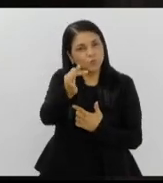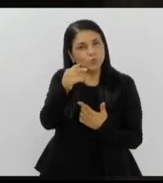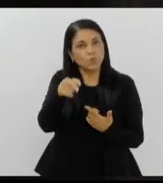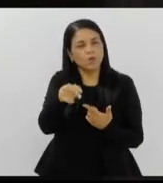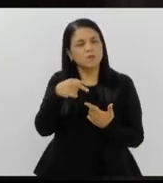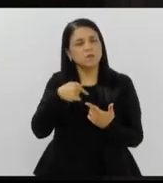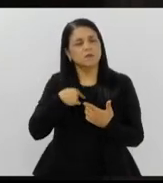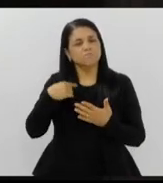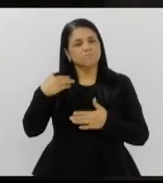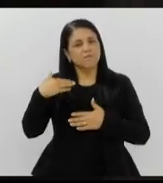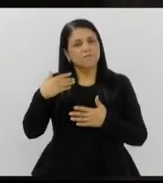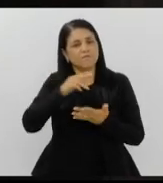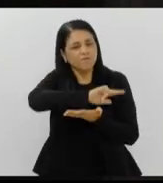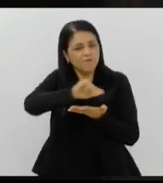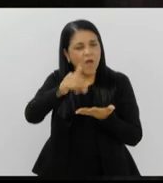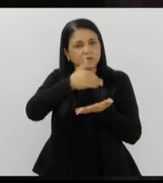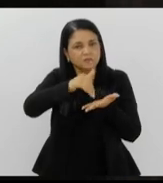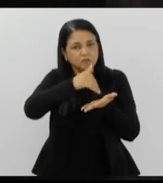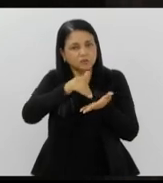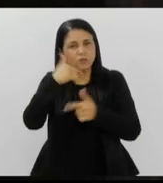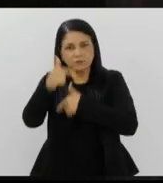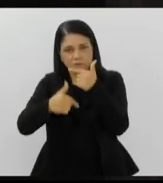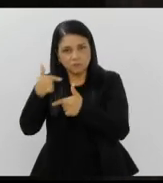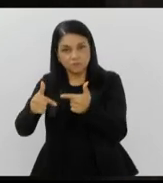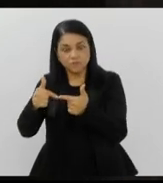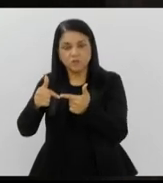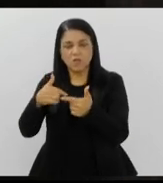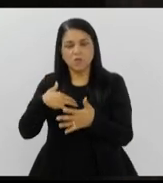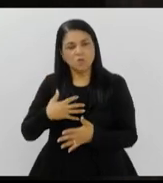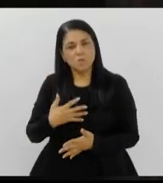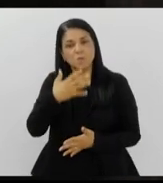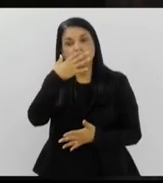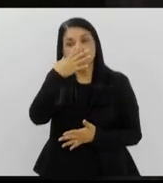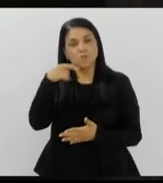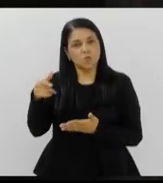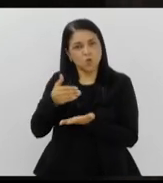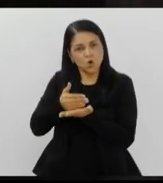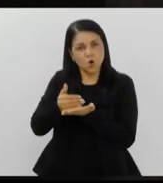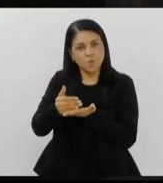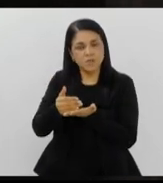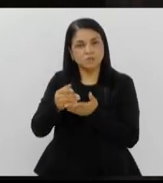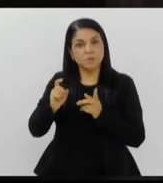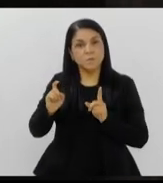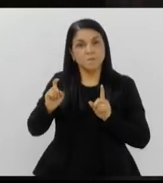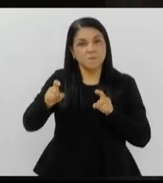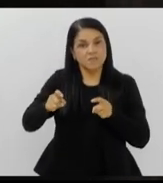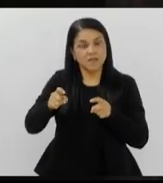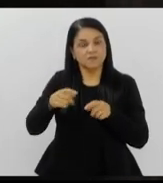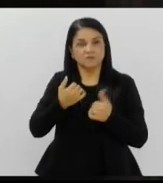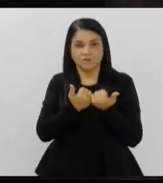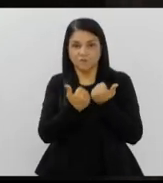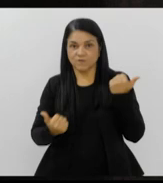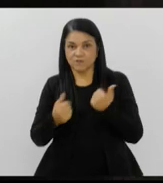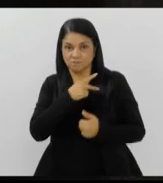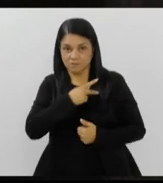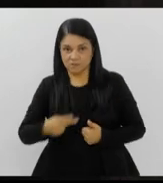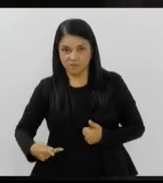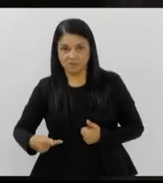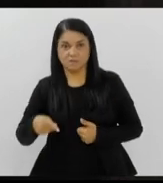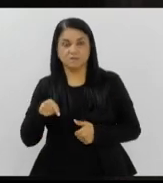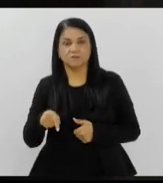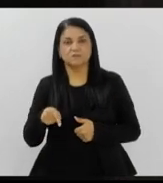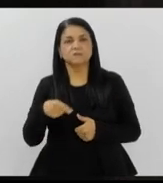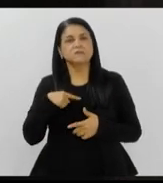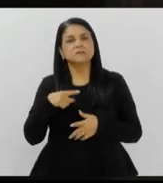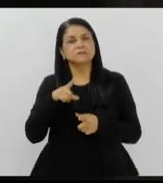impressionou muito foi quando estava no começo do mandato dela, agora de vice-presidente, havia